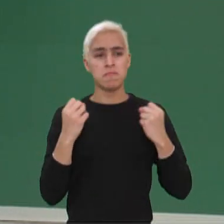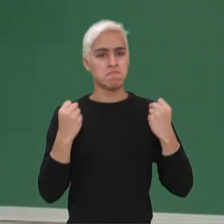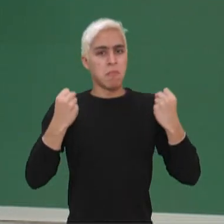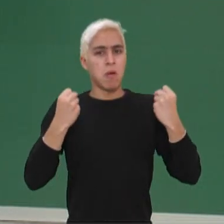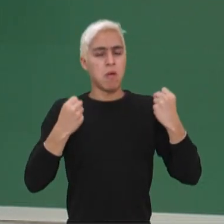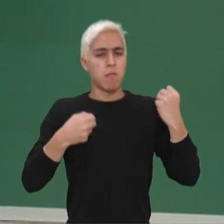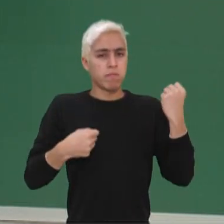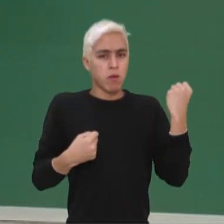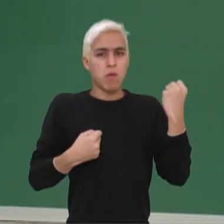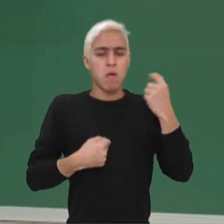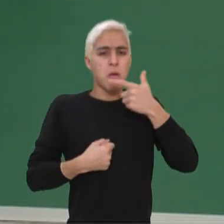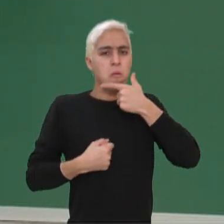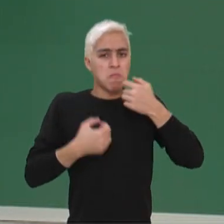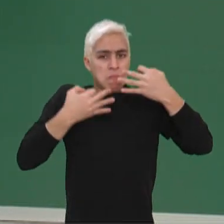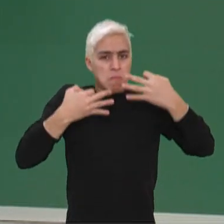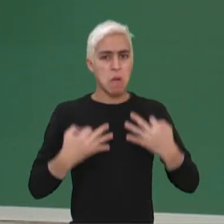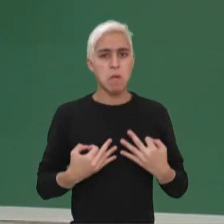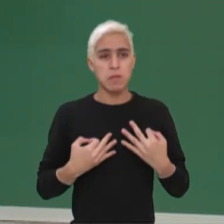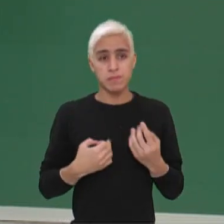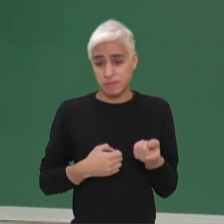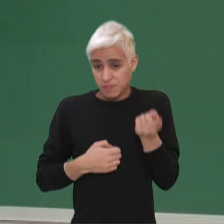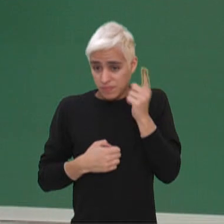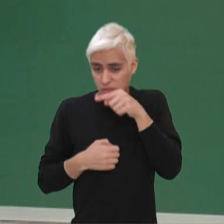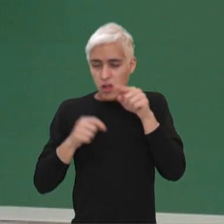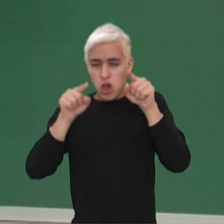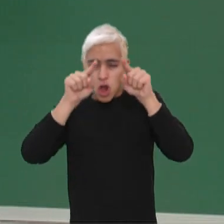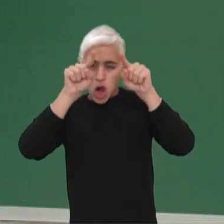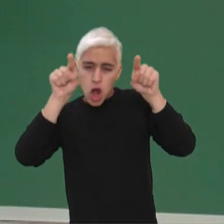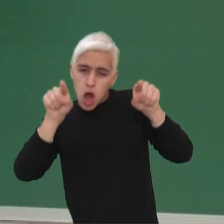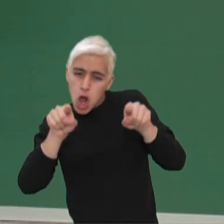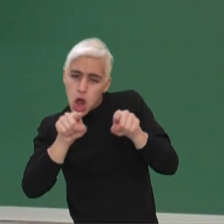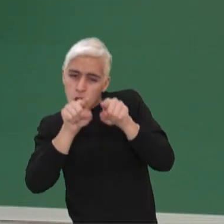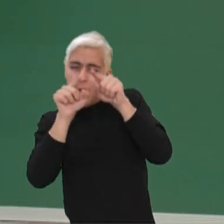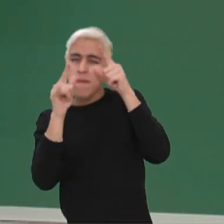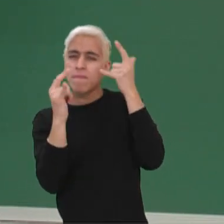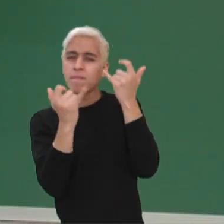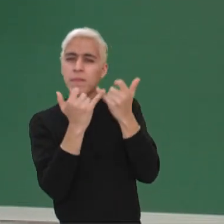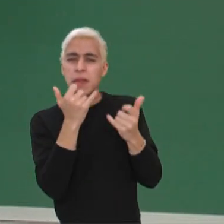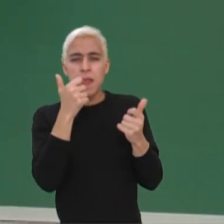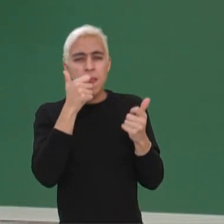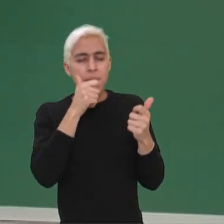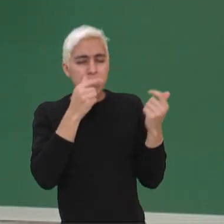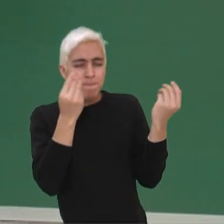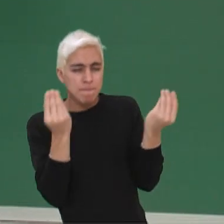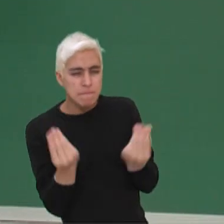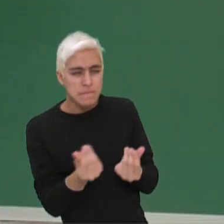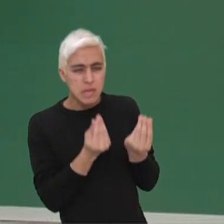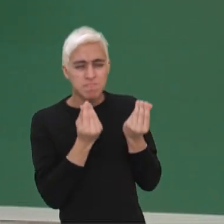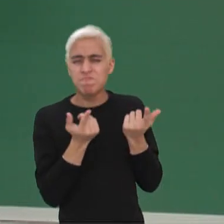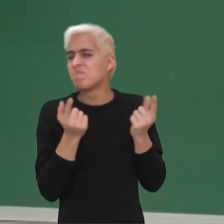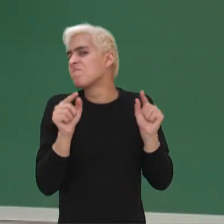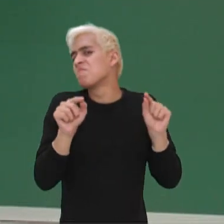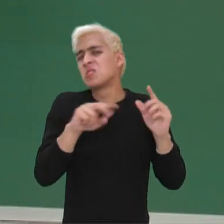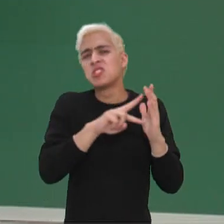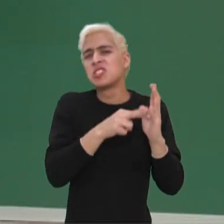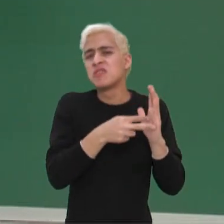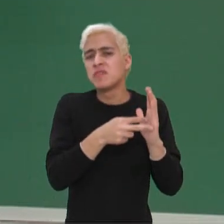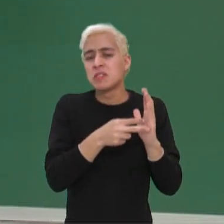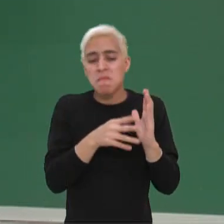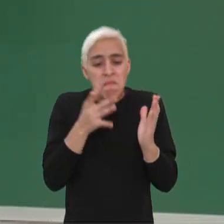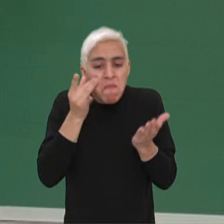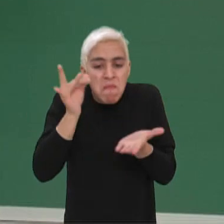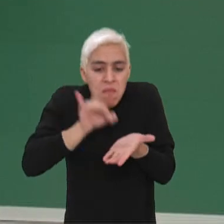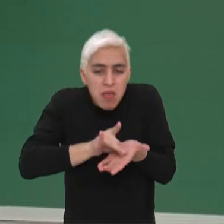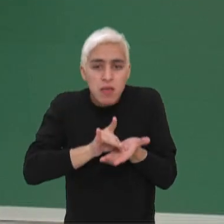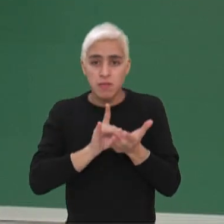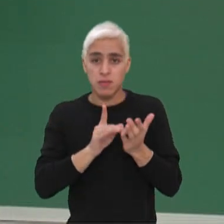masculinidade, sendo que o jônico, por conta das suas curvas, remete mais à feminilidade. O que isso diz na prática? Que